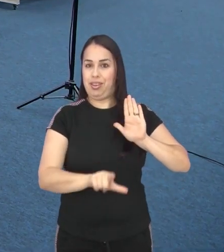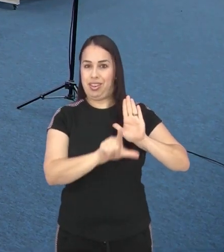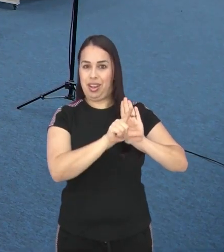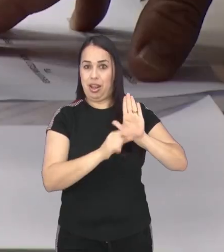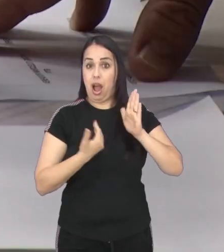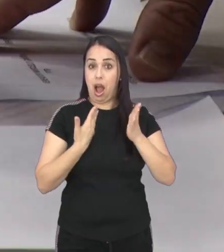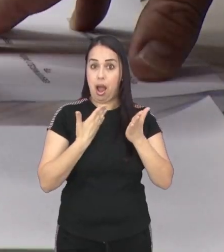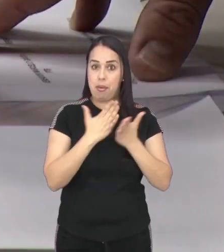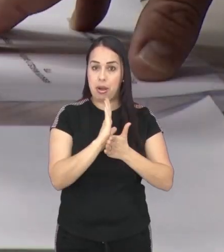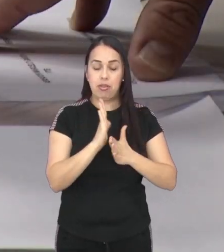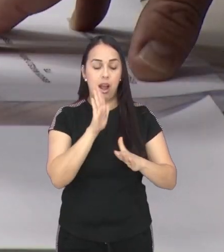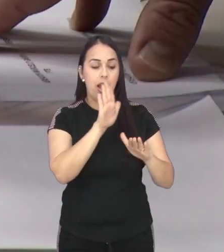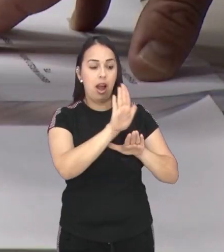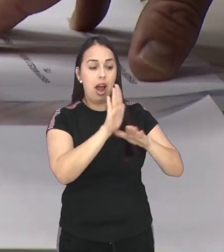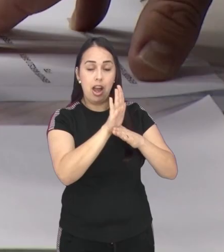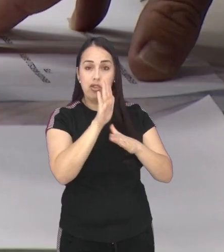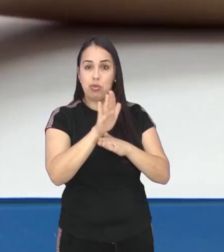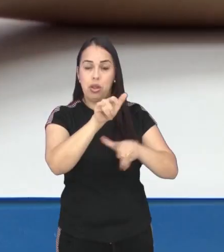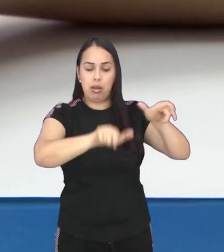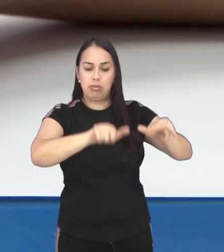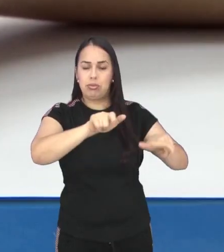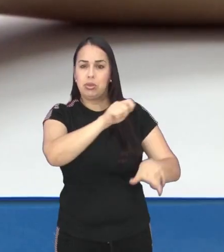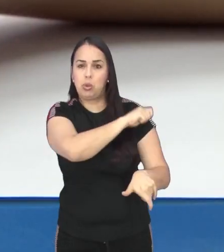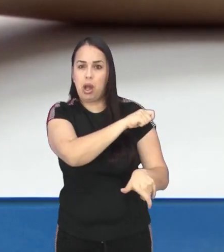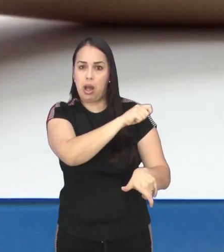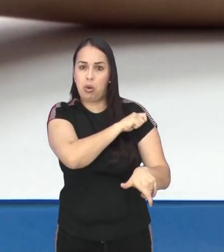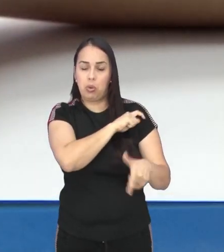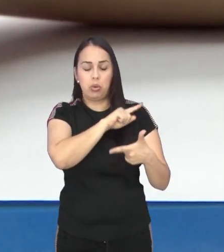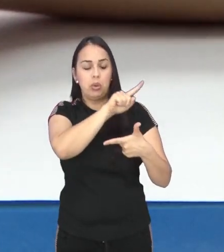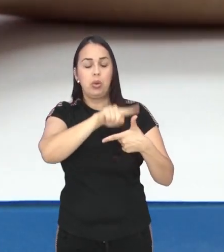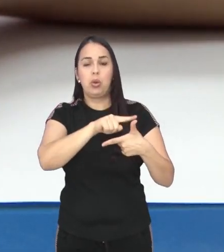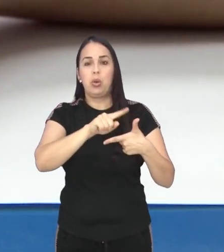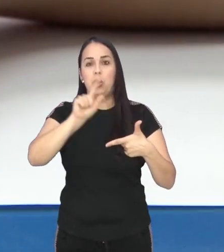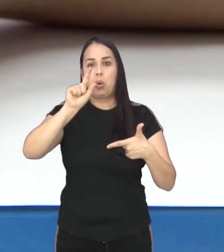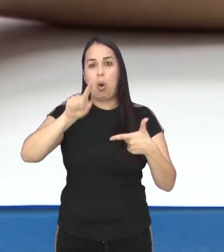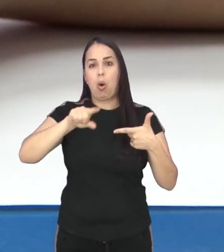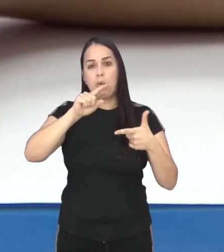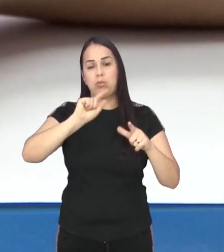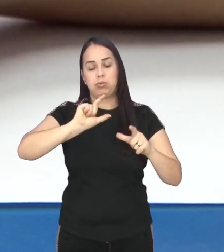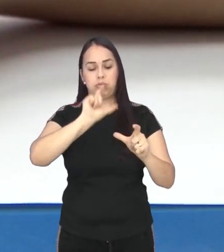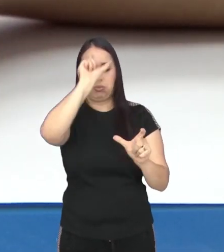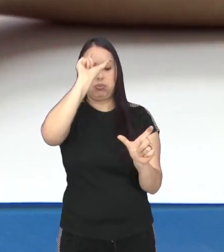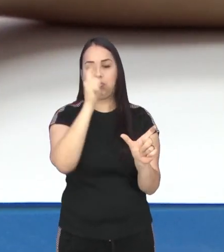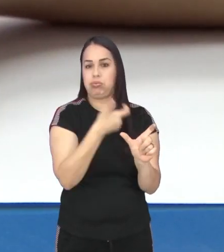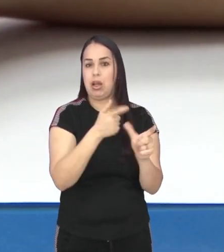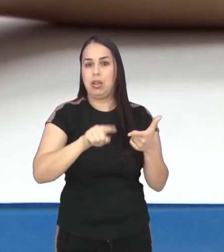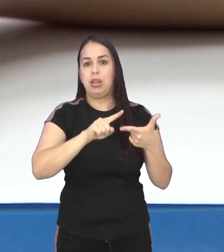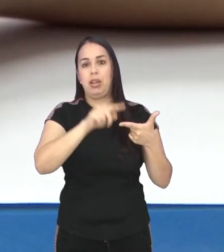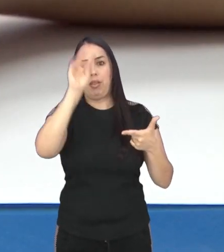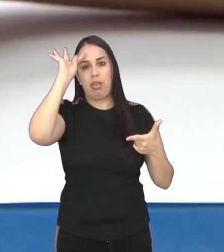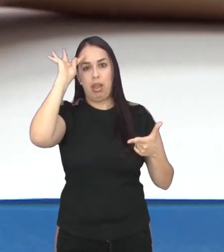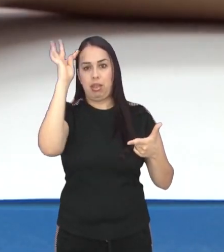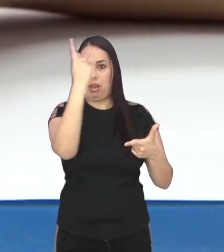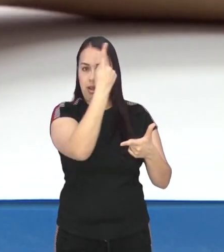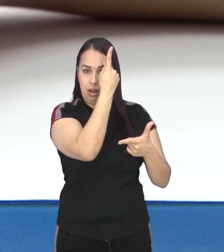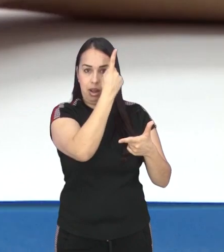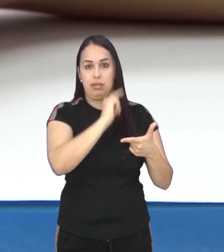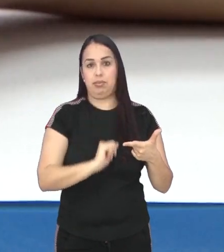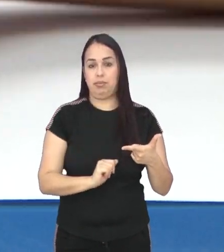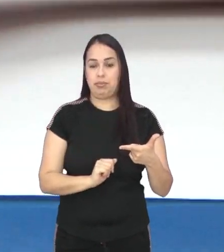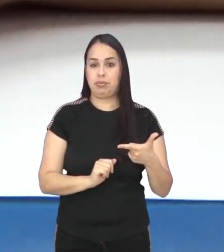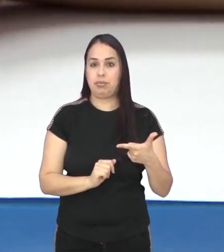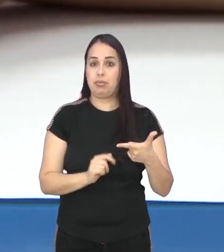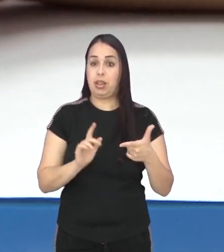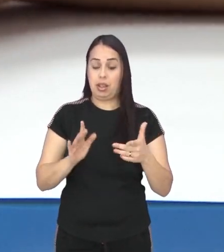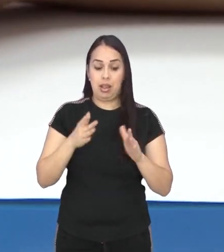dos Campos aprovou um projeto de lei para ajudar alunos com dislexia e TDAH, o transtorno do déficit de